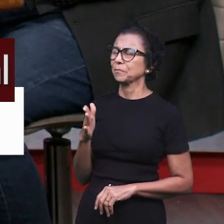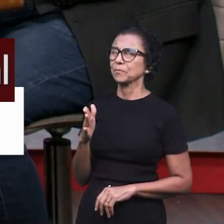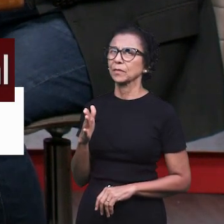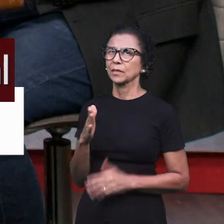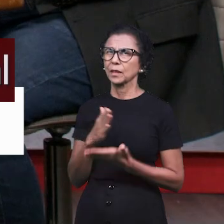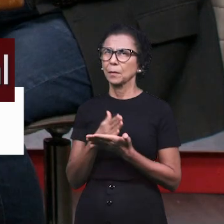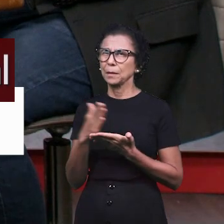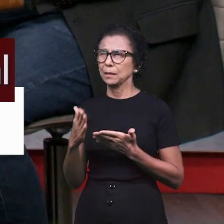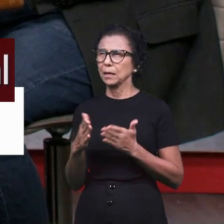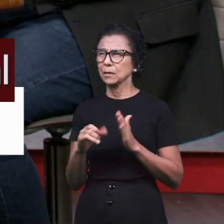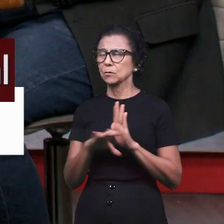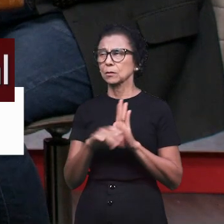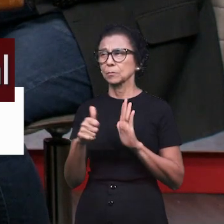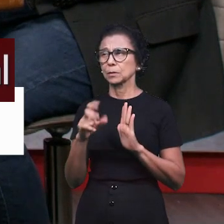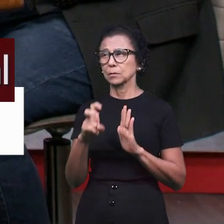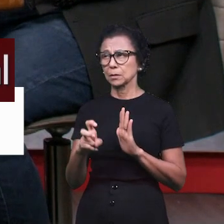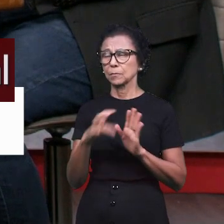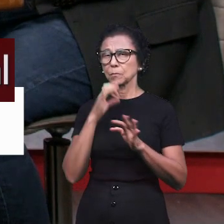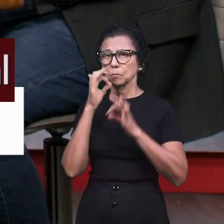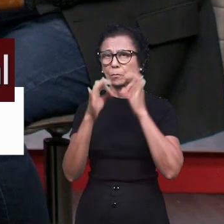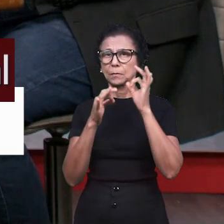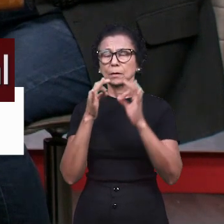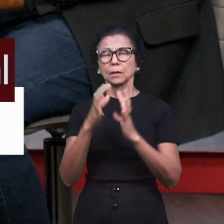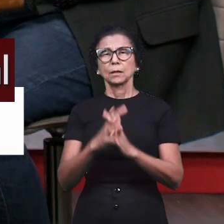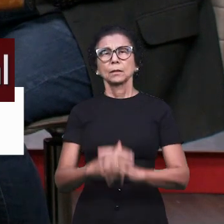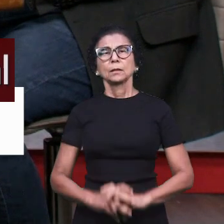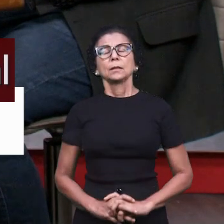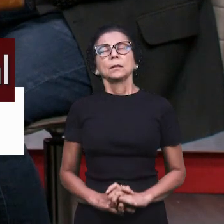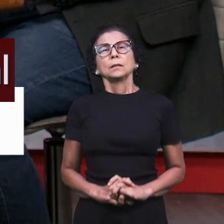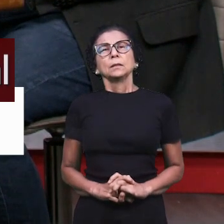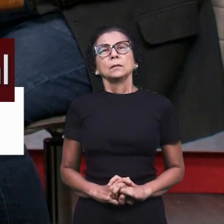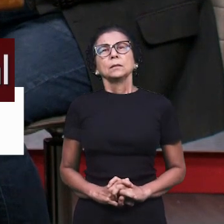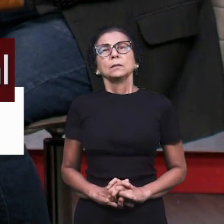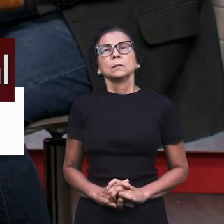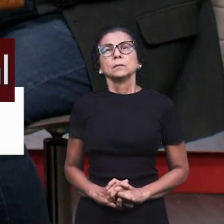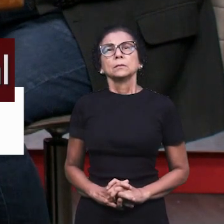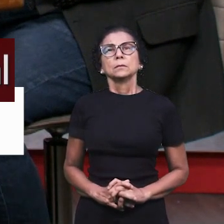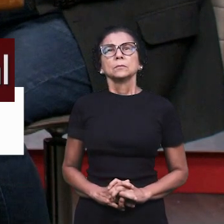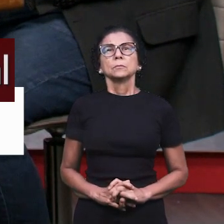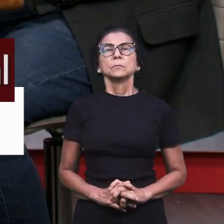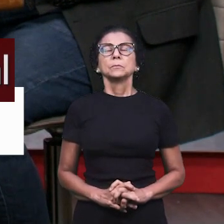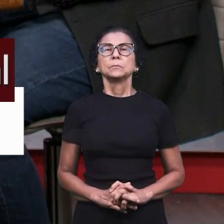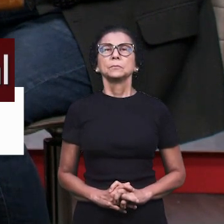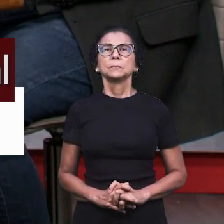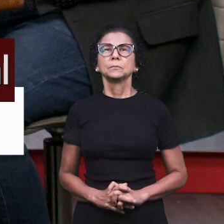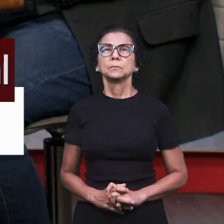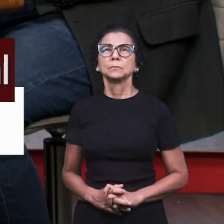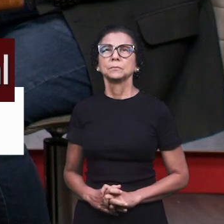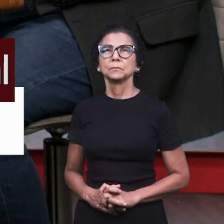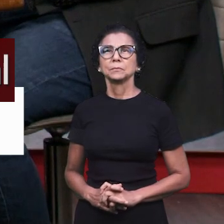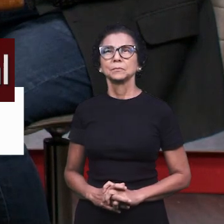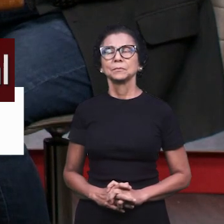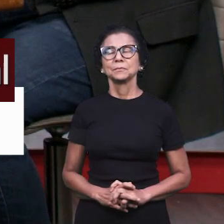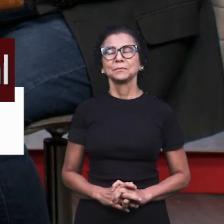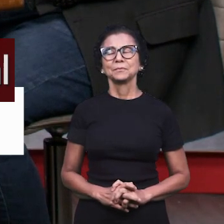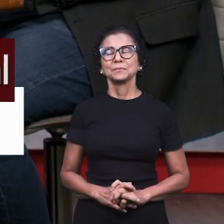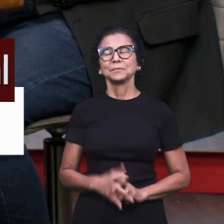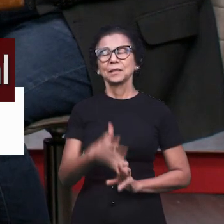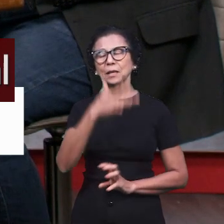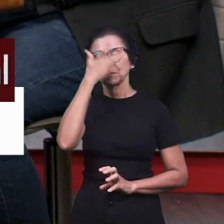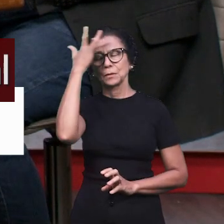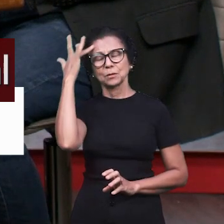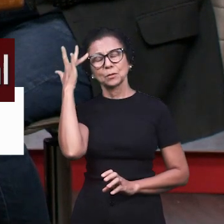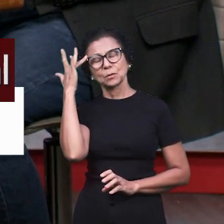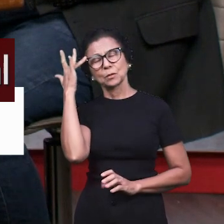um comentário aqui. Às vezes as pessoas que estão acompanhando a leitura, né, e